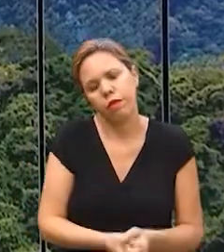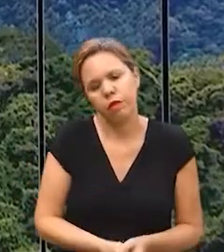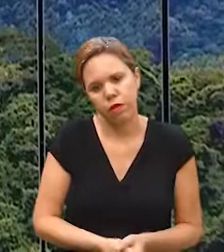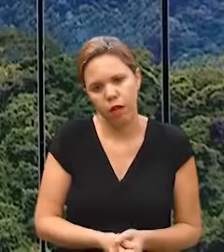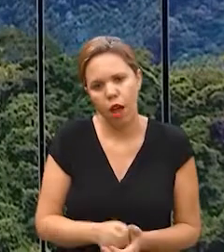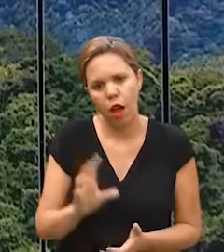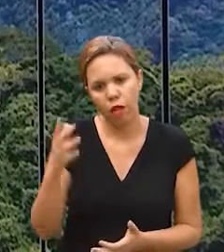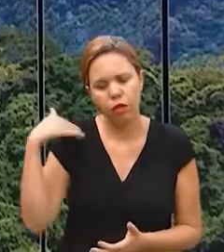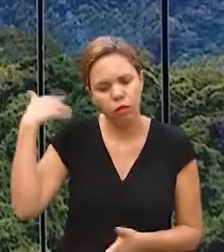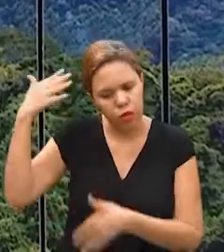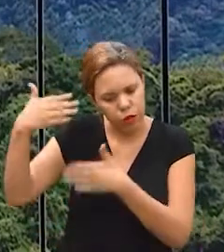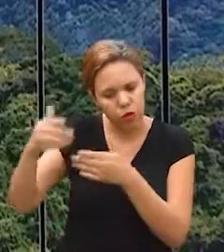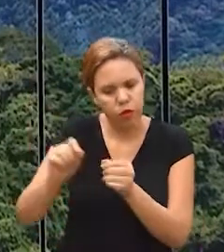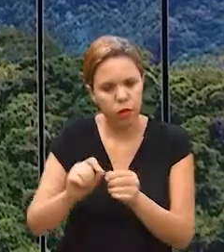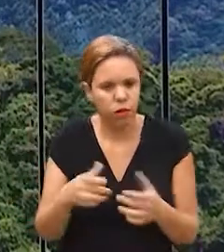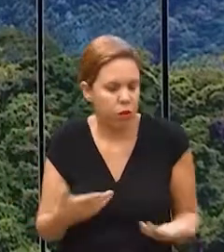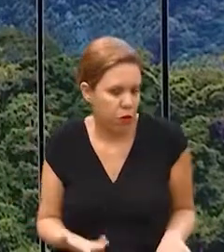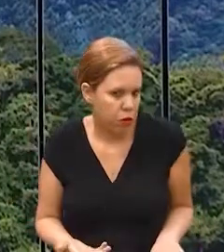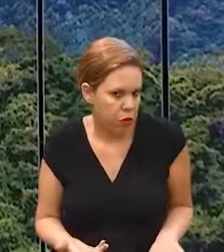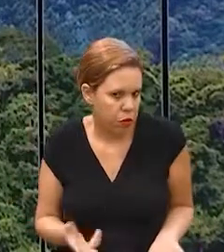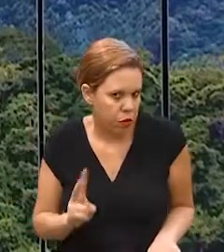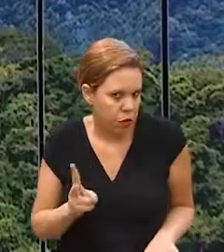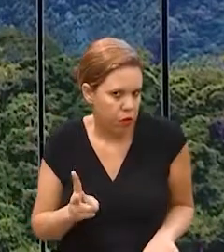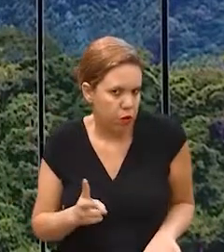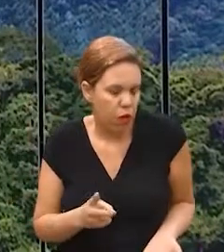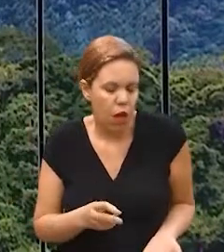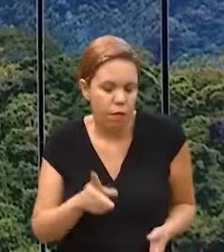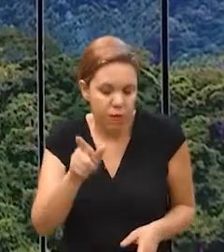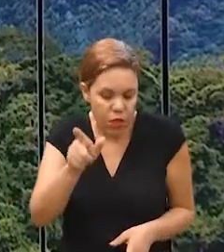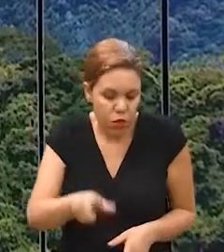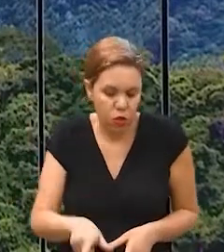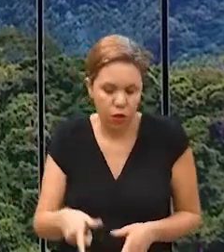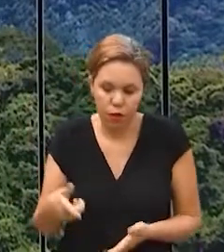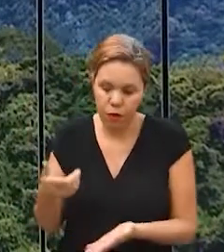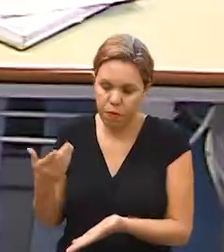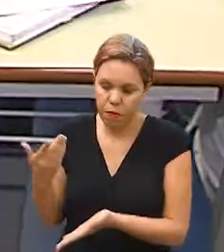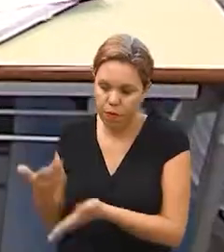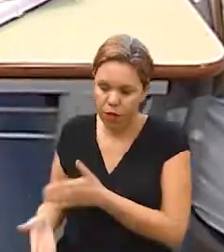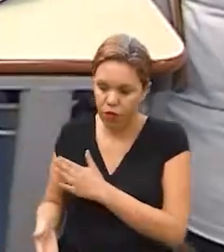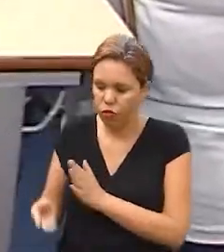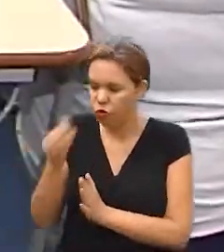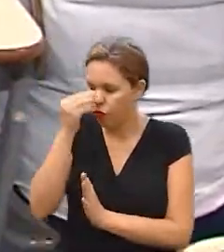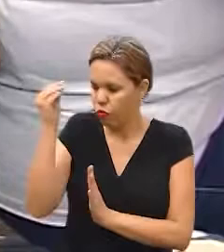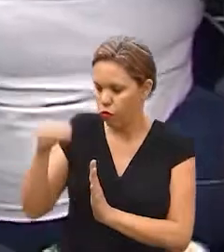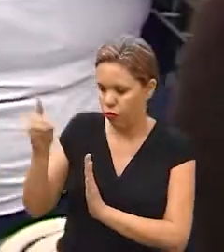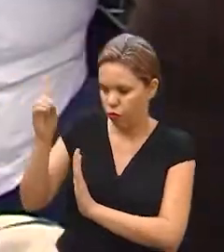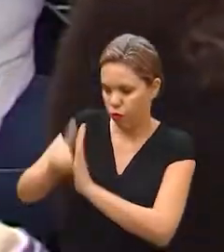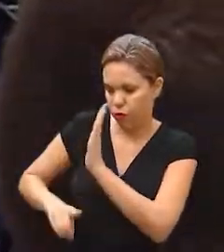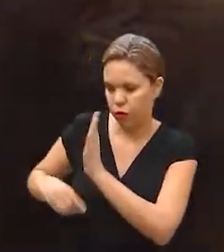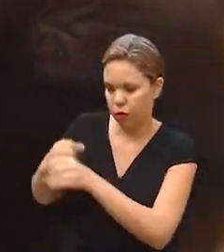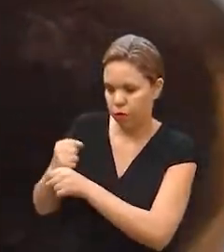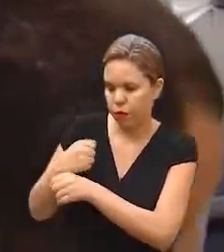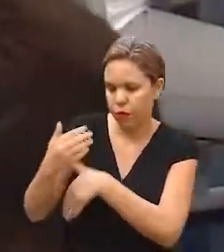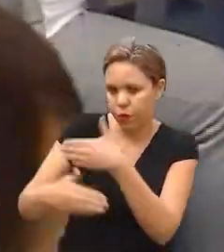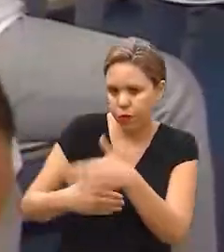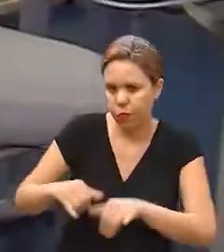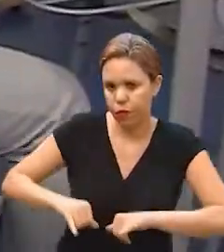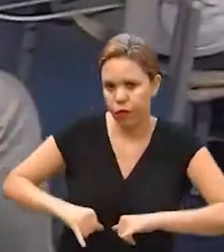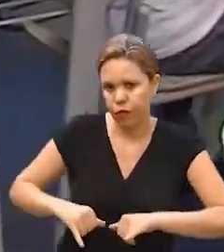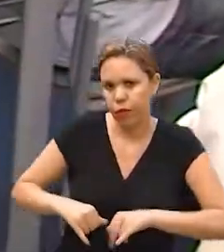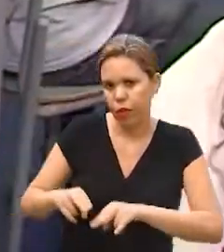um caso histórico, né? Ele perdeu, foi negado esse direito lá atrás, e isso veio acumulando ao longo do